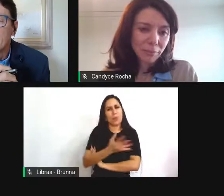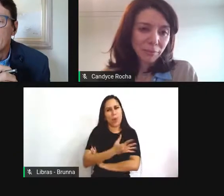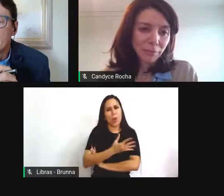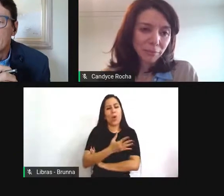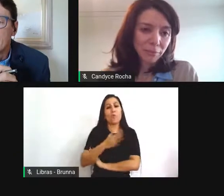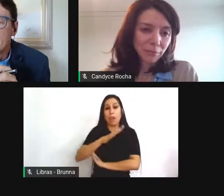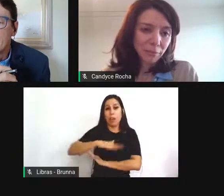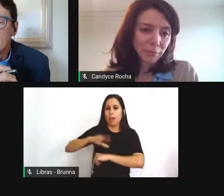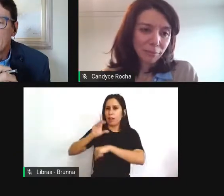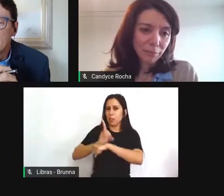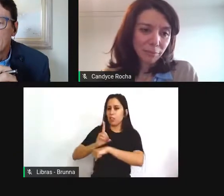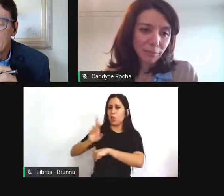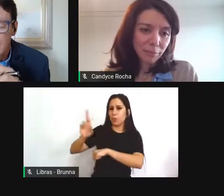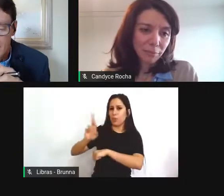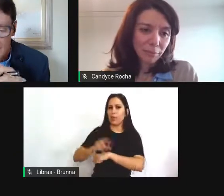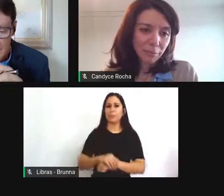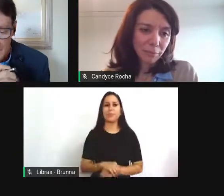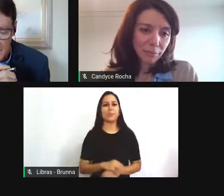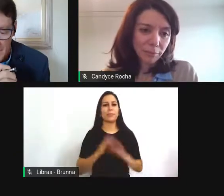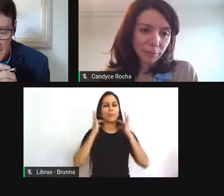novo no doutorado.